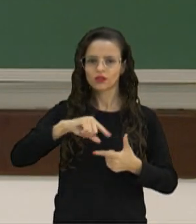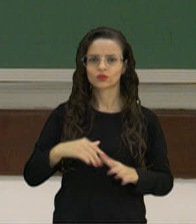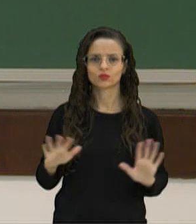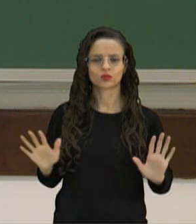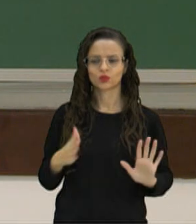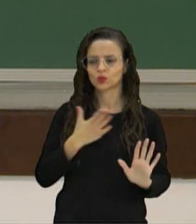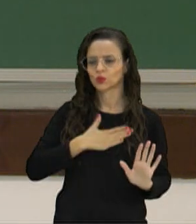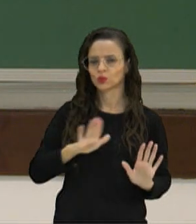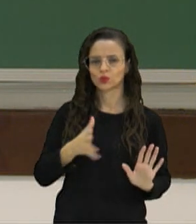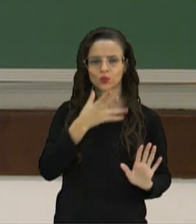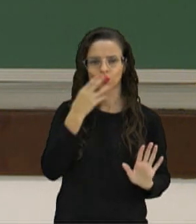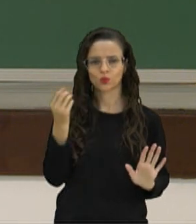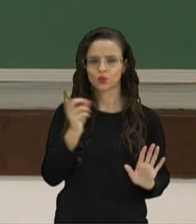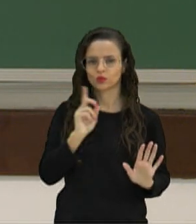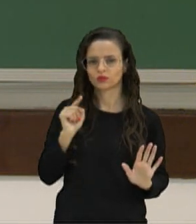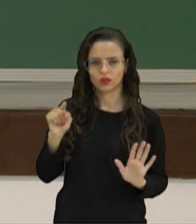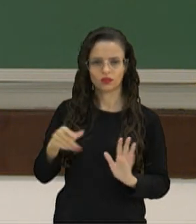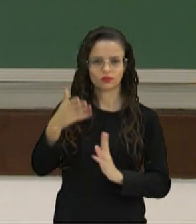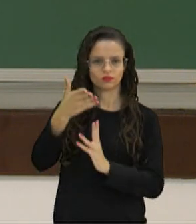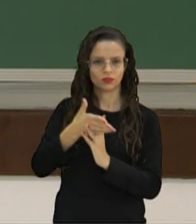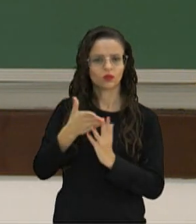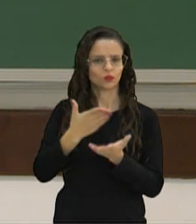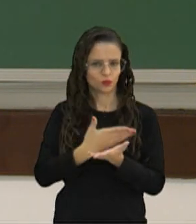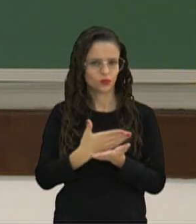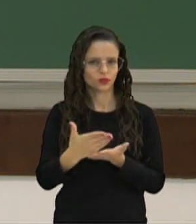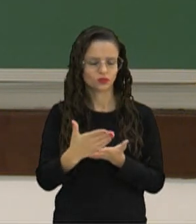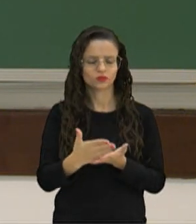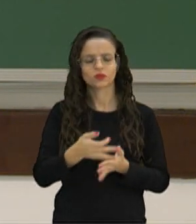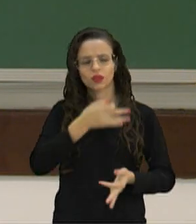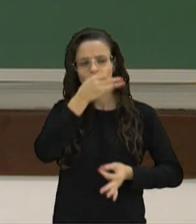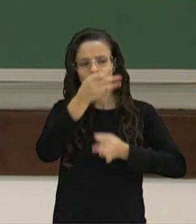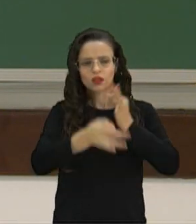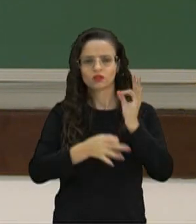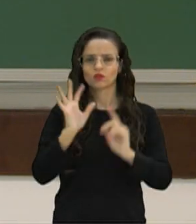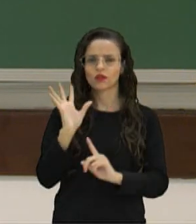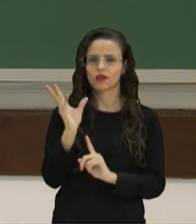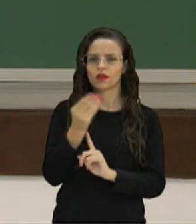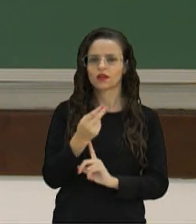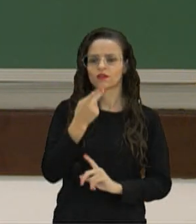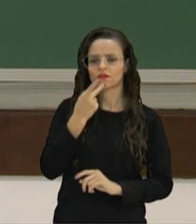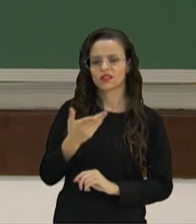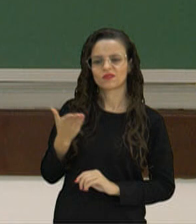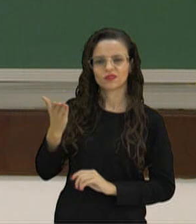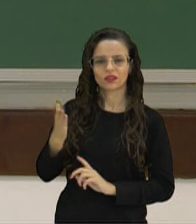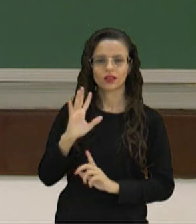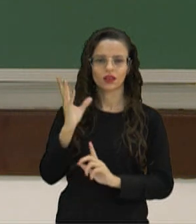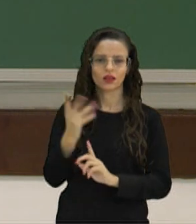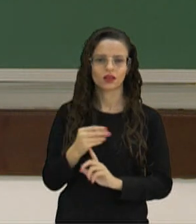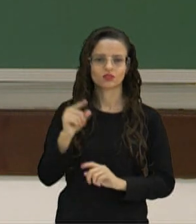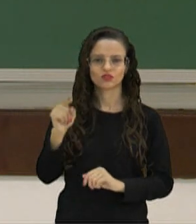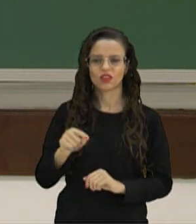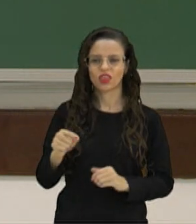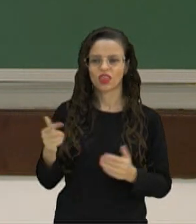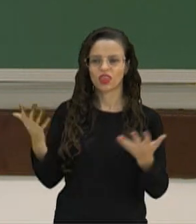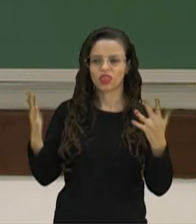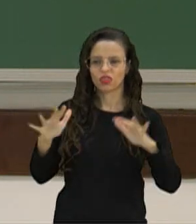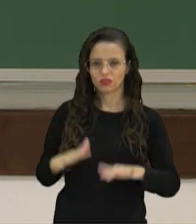não gostavam do barroco, inicialmente. Os críticos de arte diziam que era uma arte